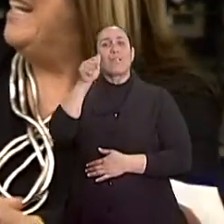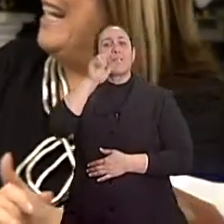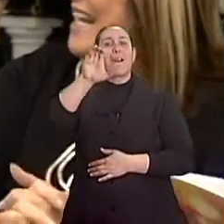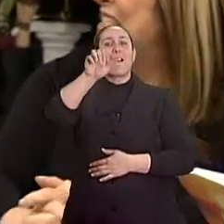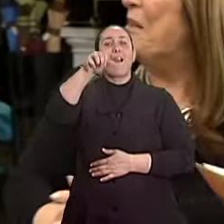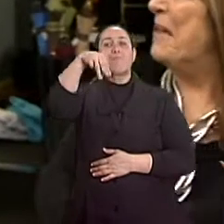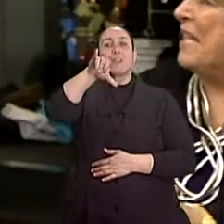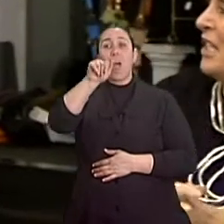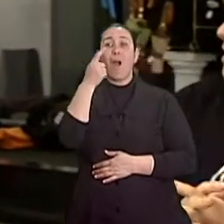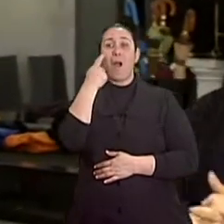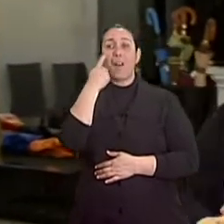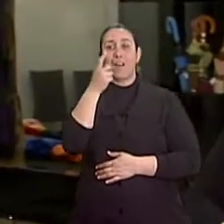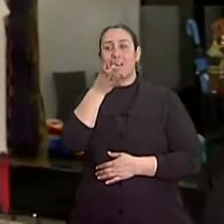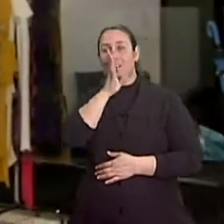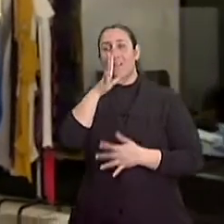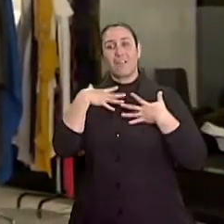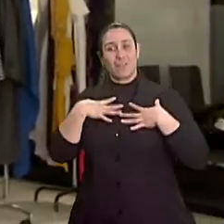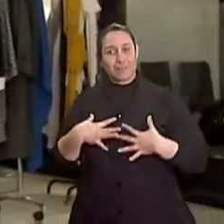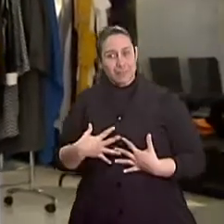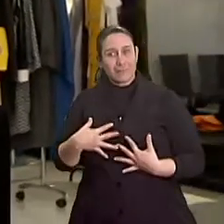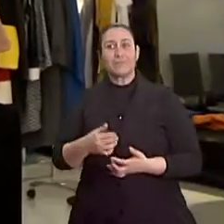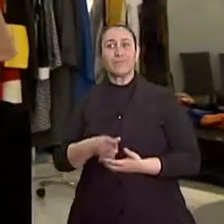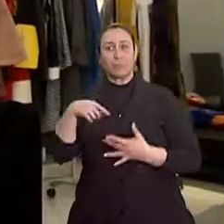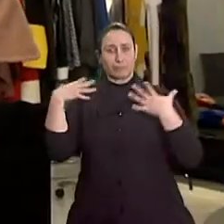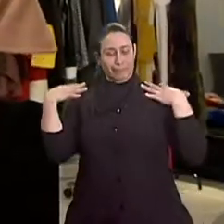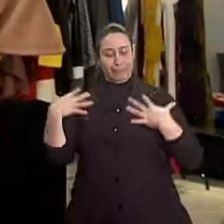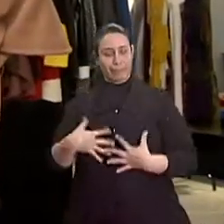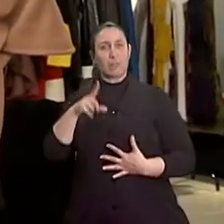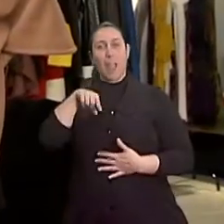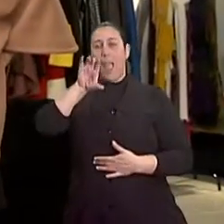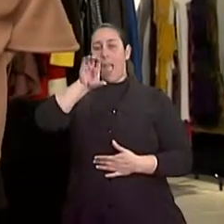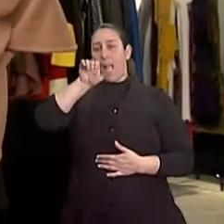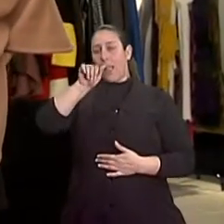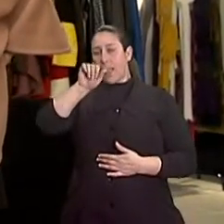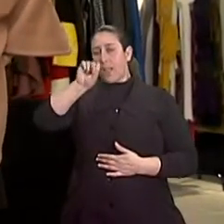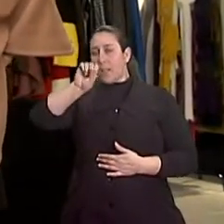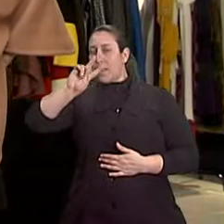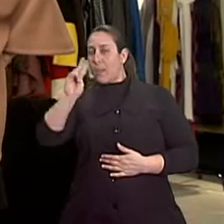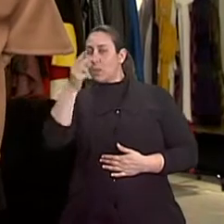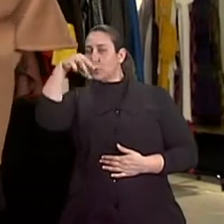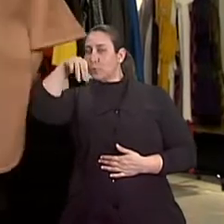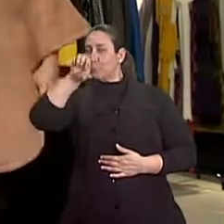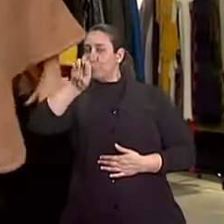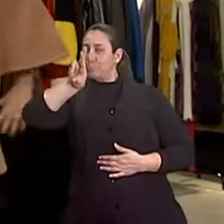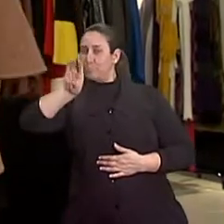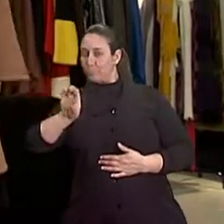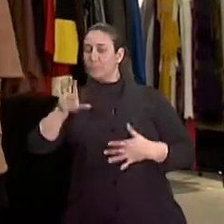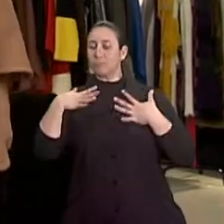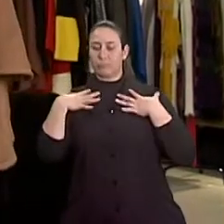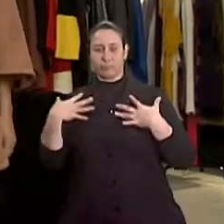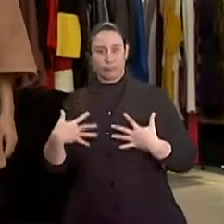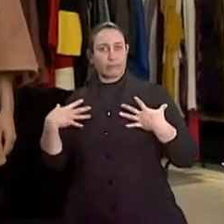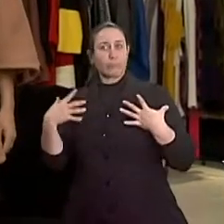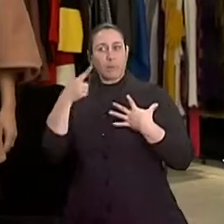rápida. É, olha também. Aí. É uma pelerina de cachemir. E essa, então, é muito prática, porque ela é mais curta, né?